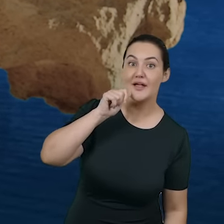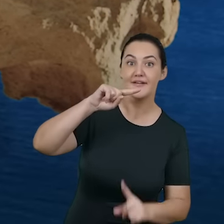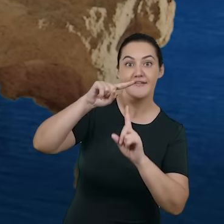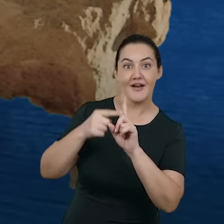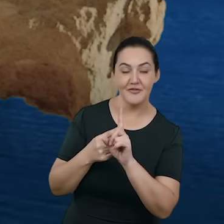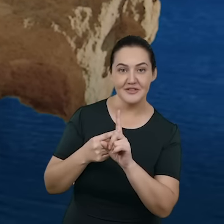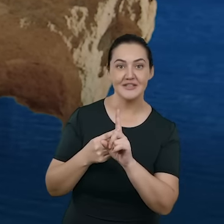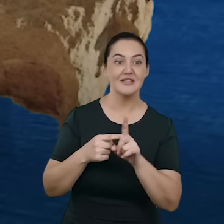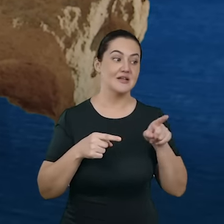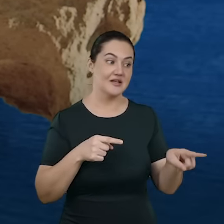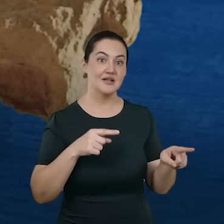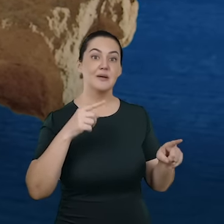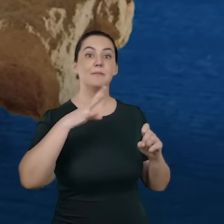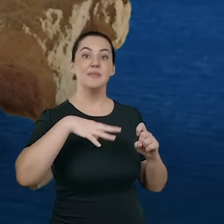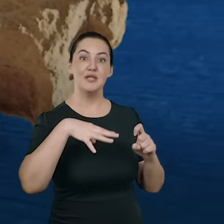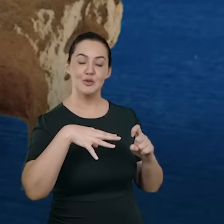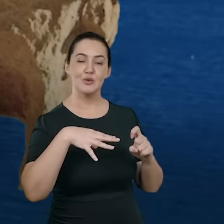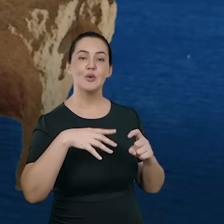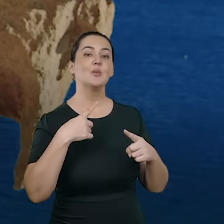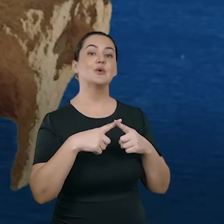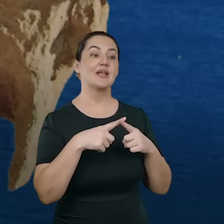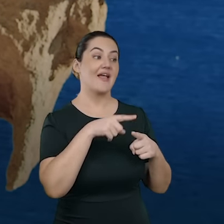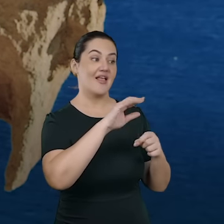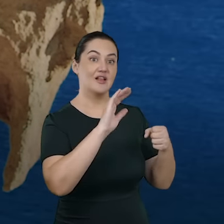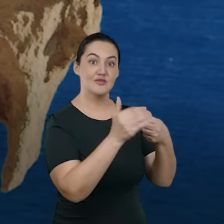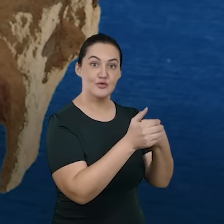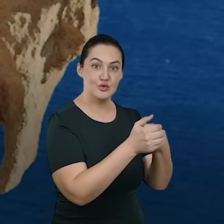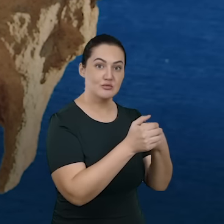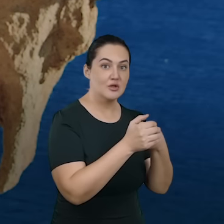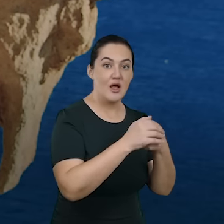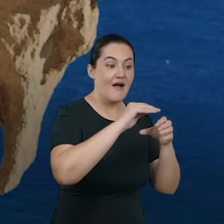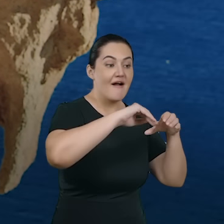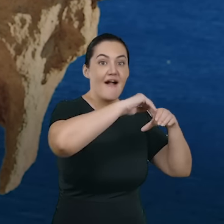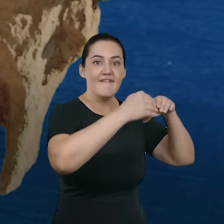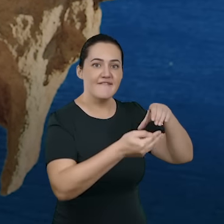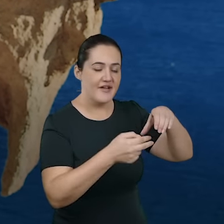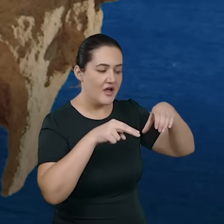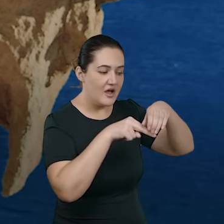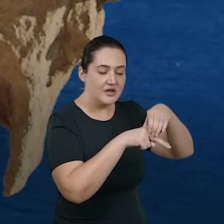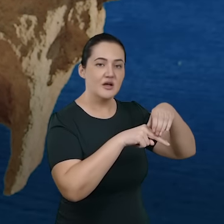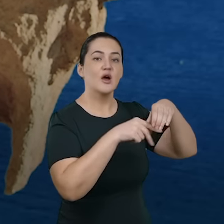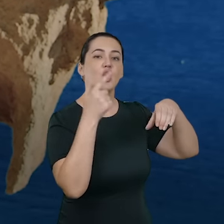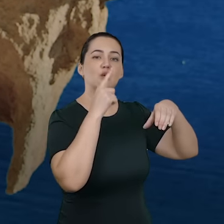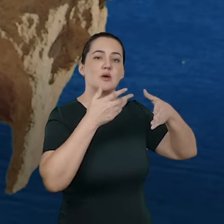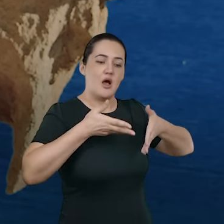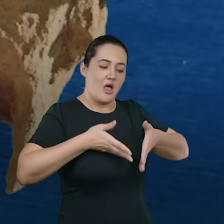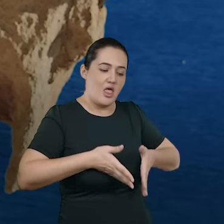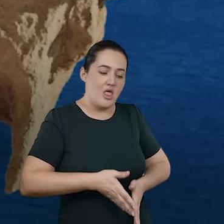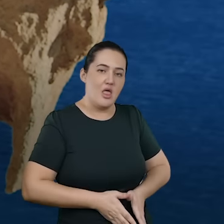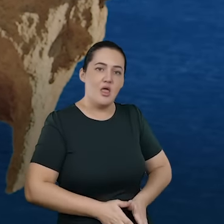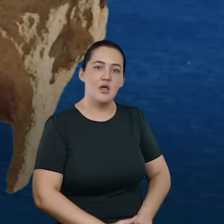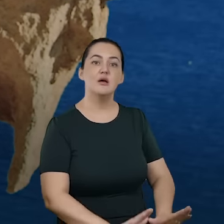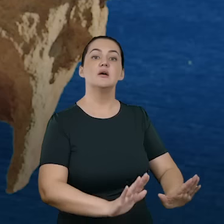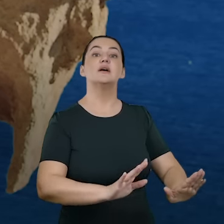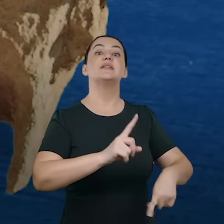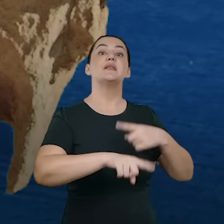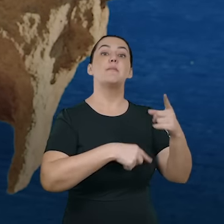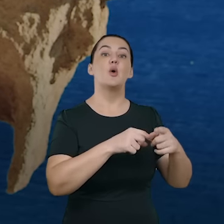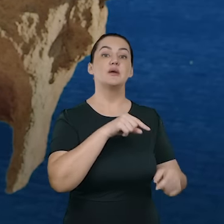posterior a esta fuga, e quando os filhos nasceram numa caverna, Apolo, para vingar a perseguição